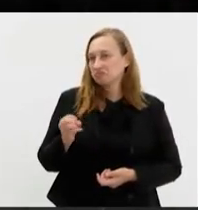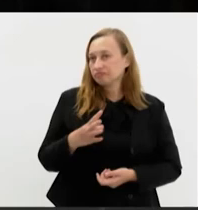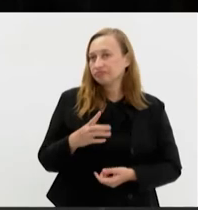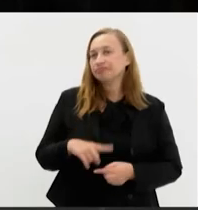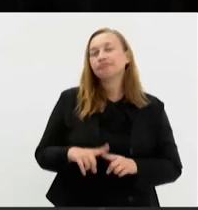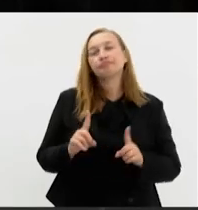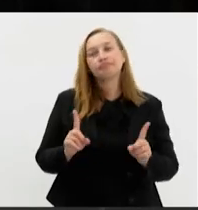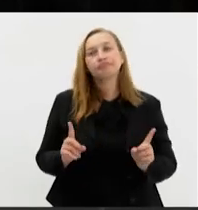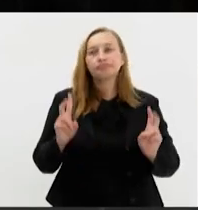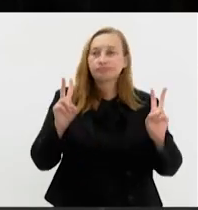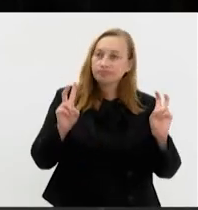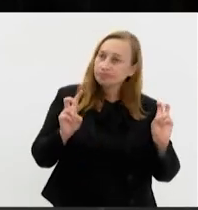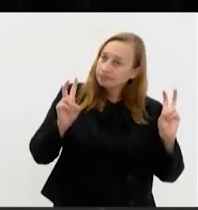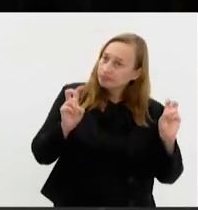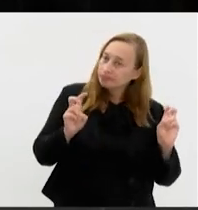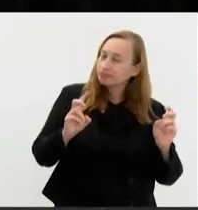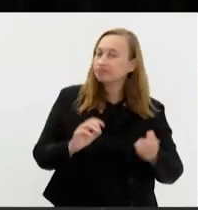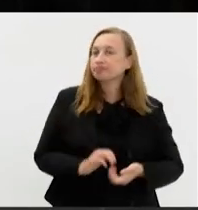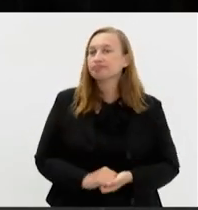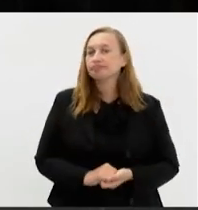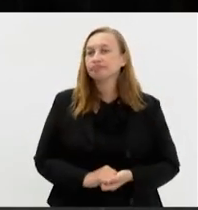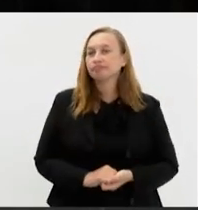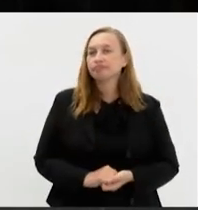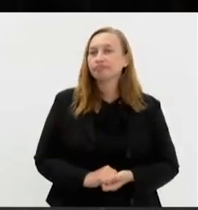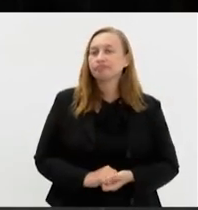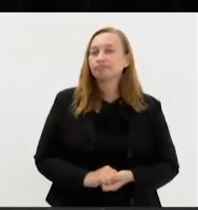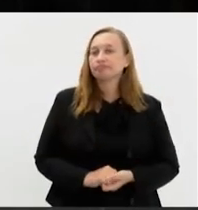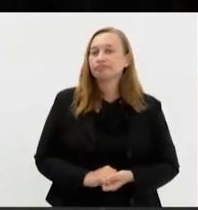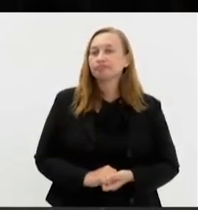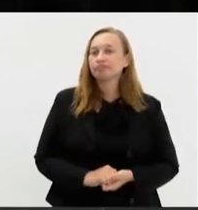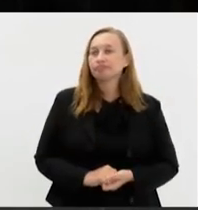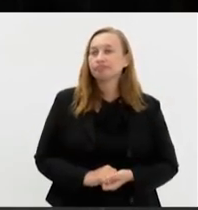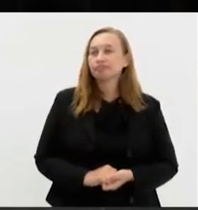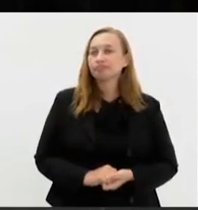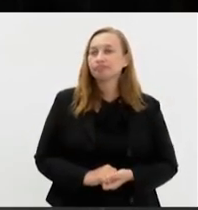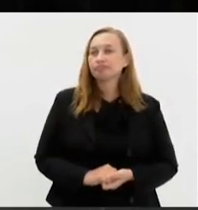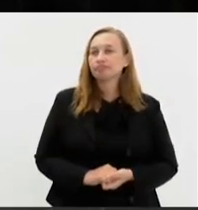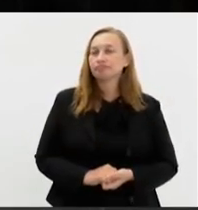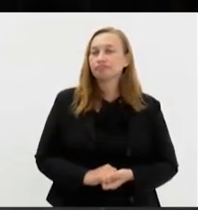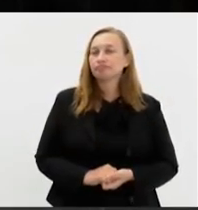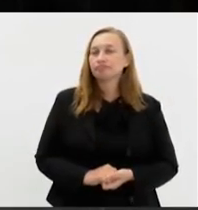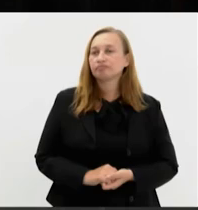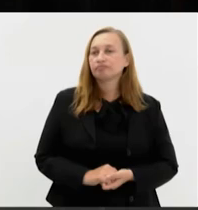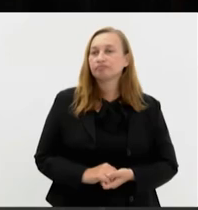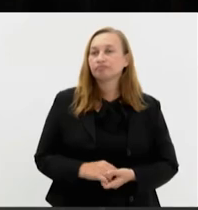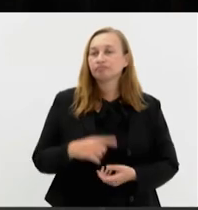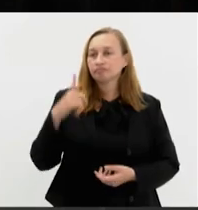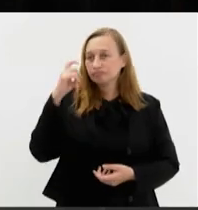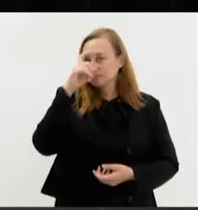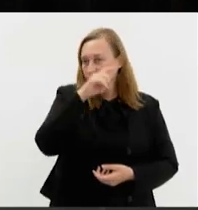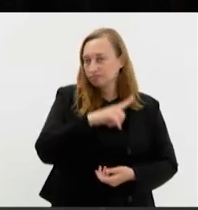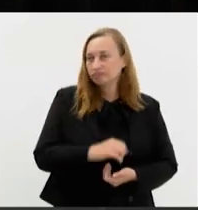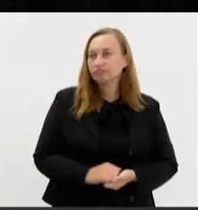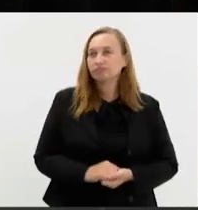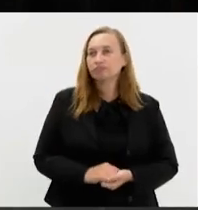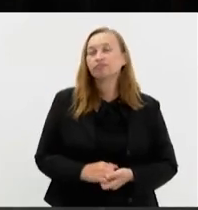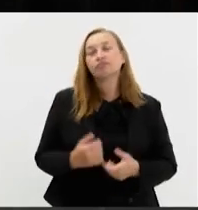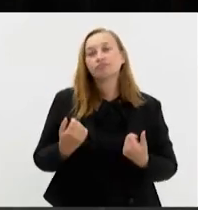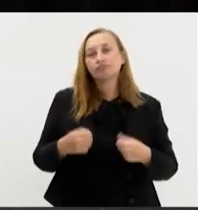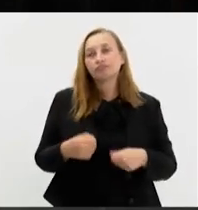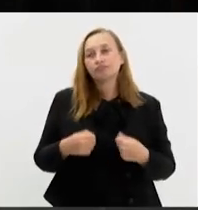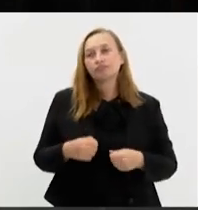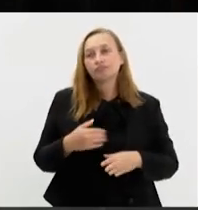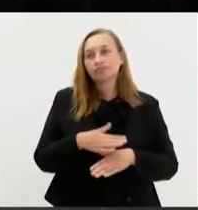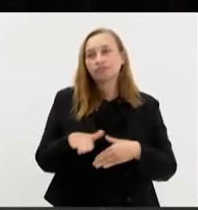é um tema que a gente tá tendo que lidar de uma forma muito avassaladora é necessário que